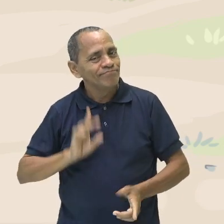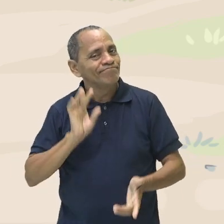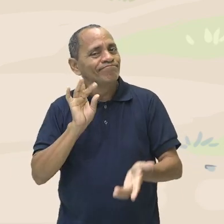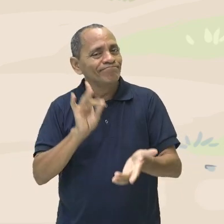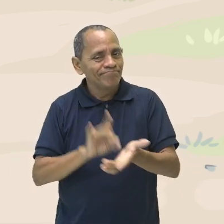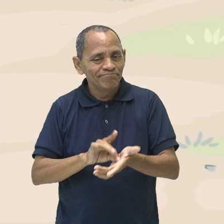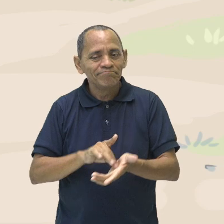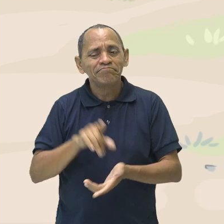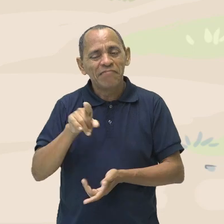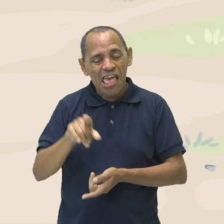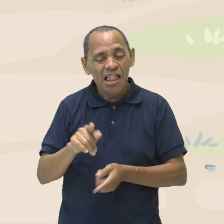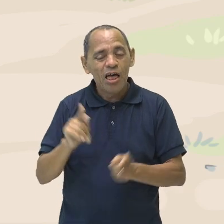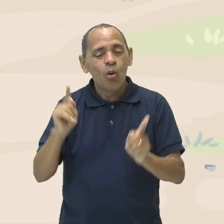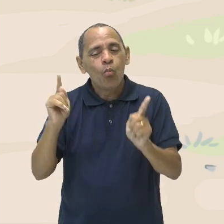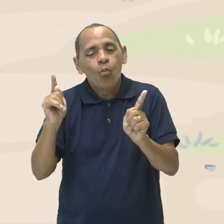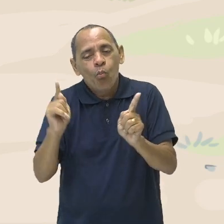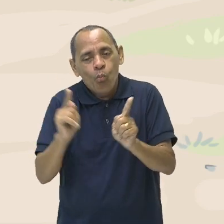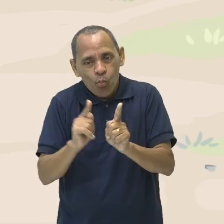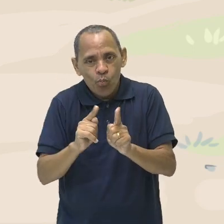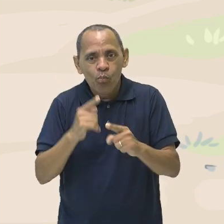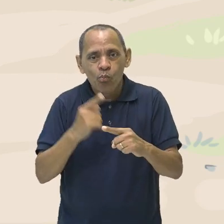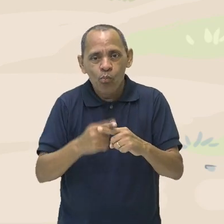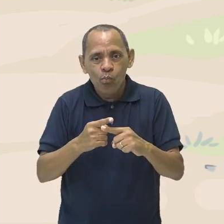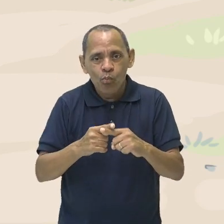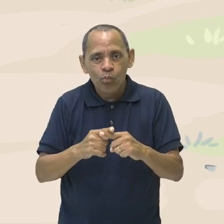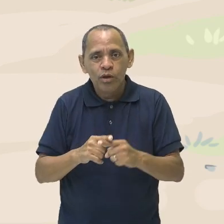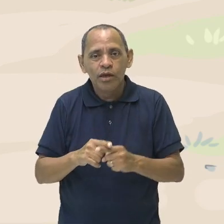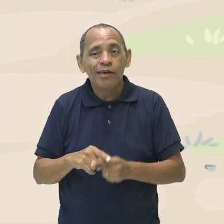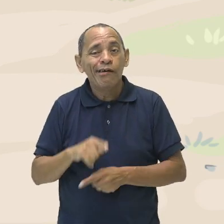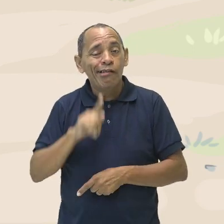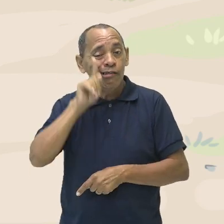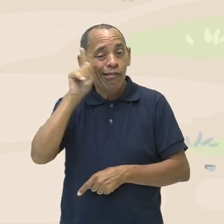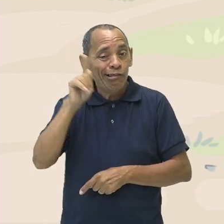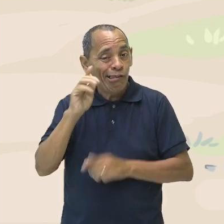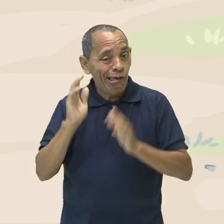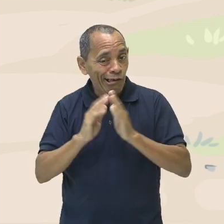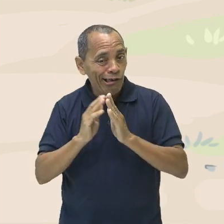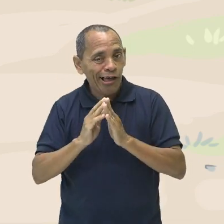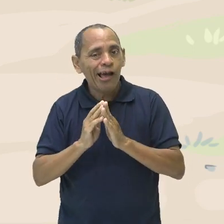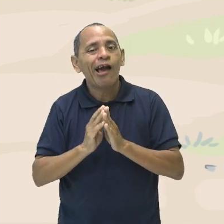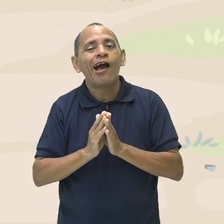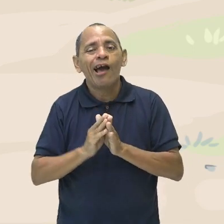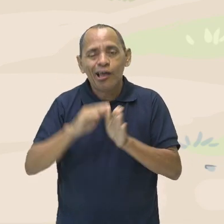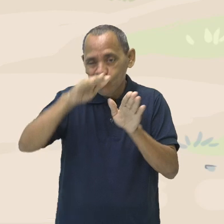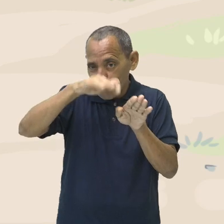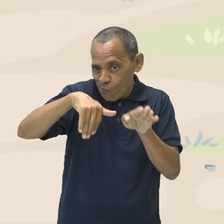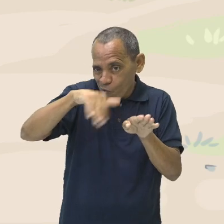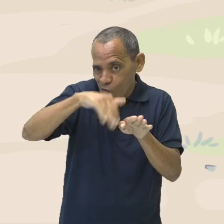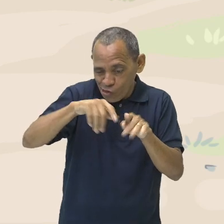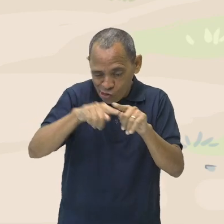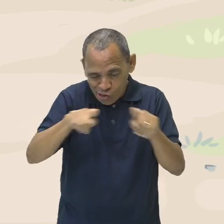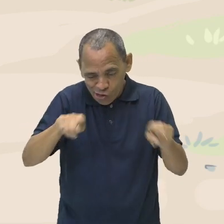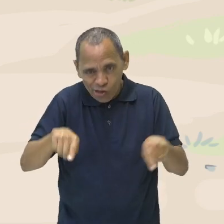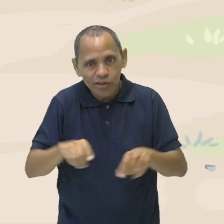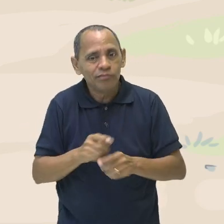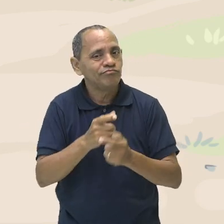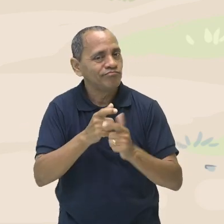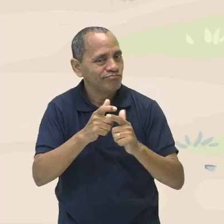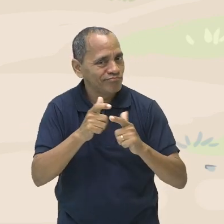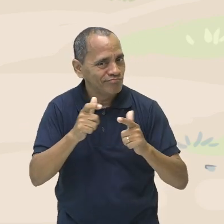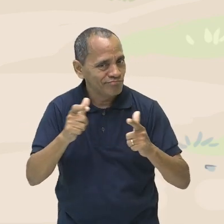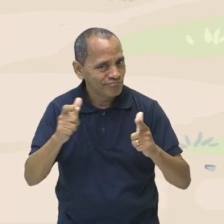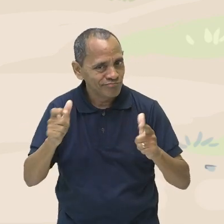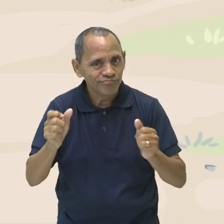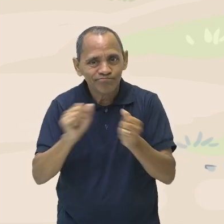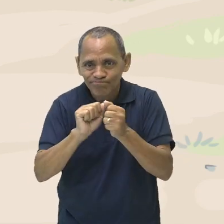é pequena. A piscina lá de casa é que é demais, já muito grande. Fica